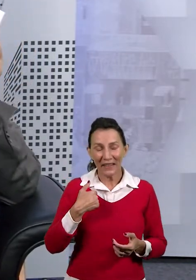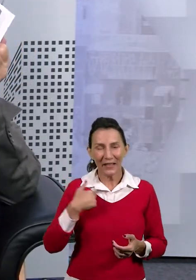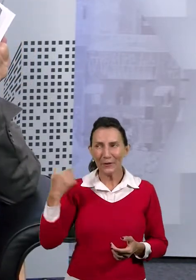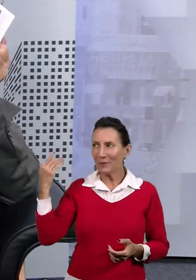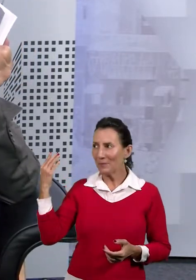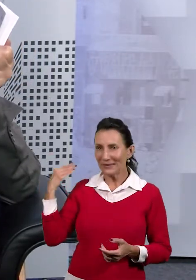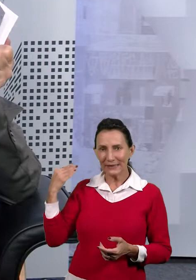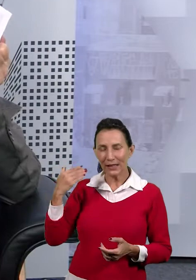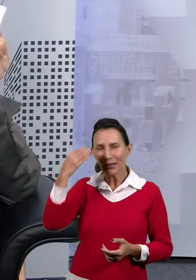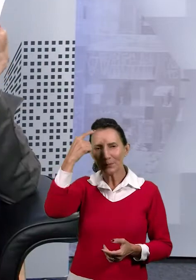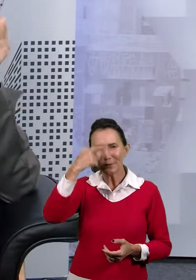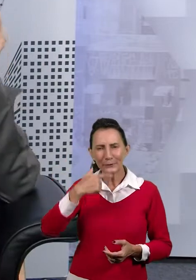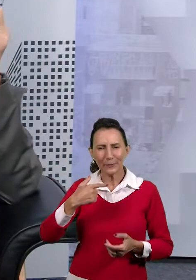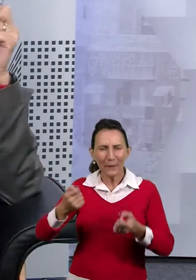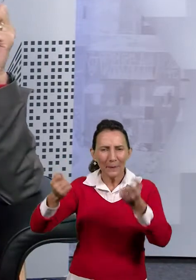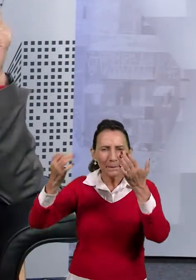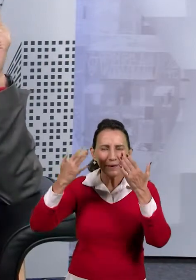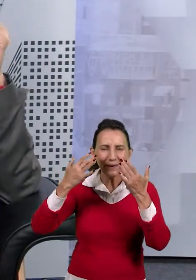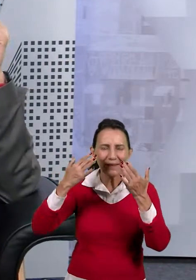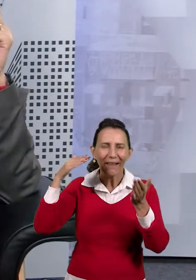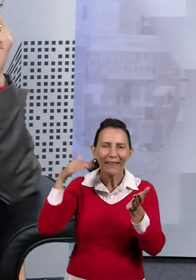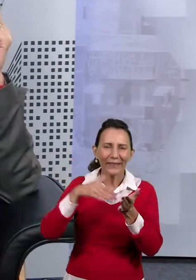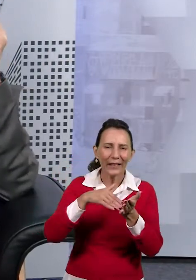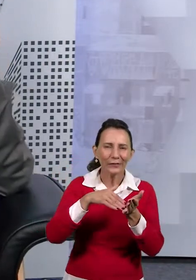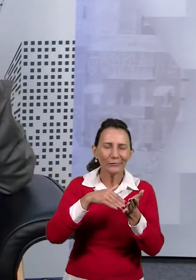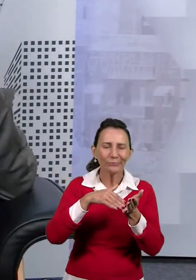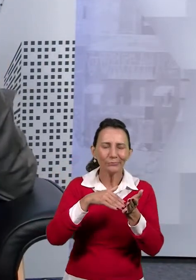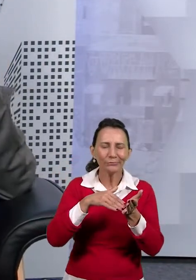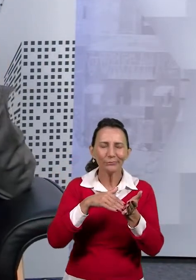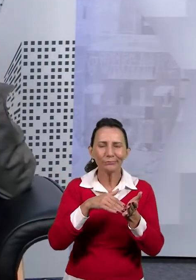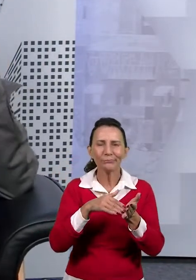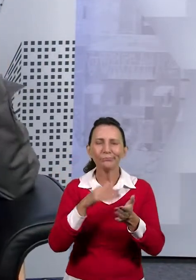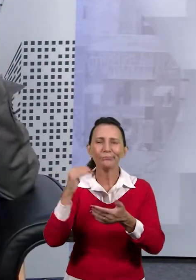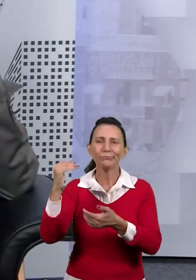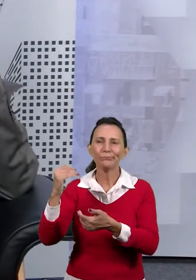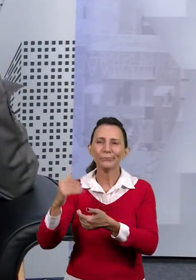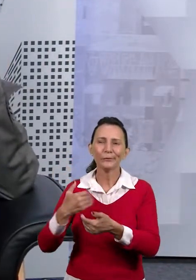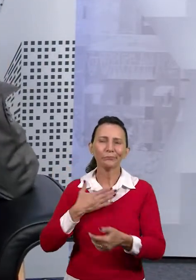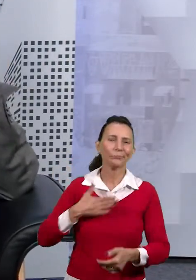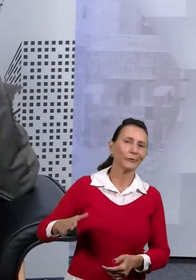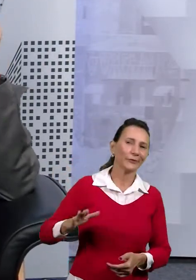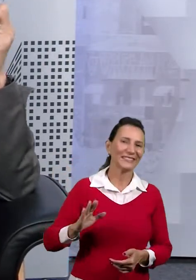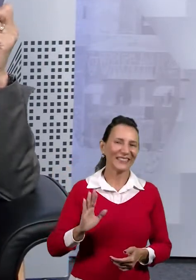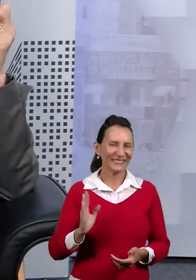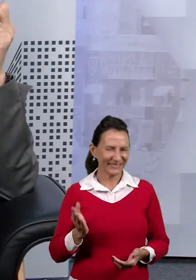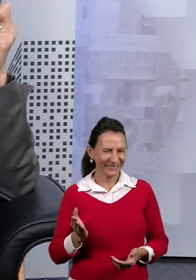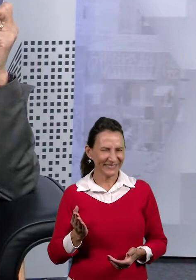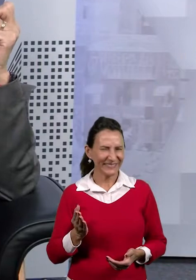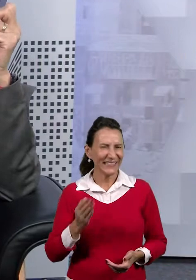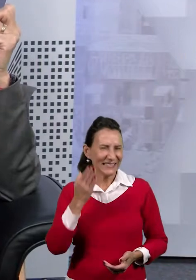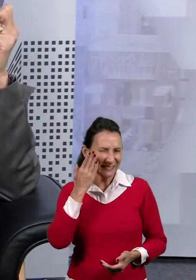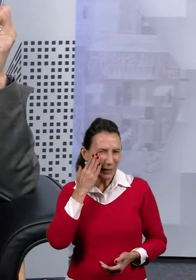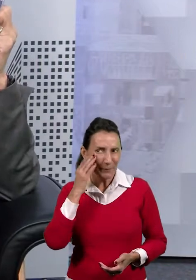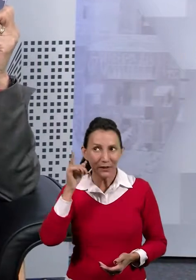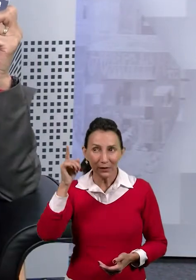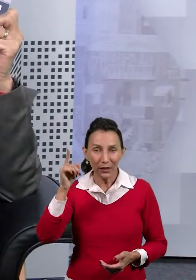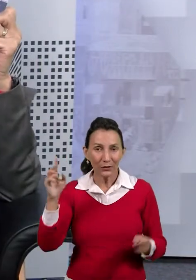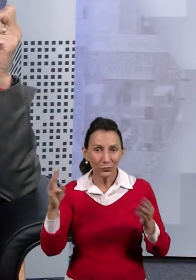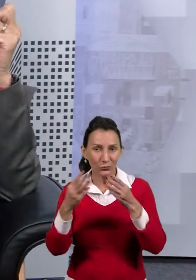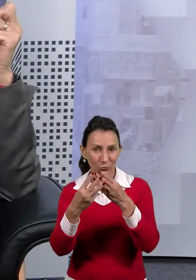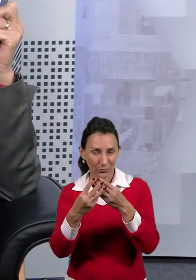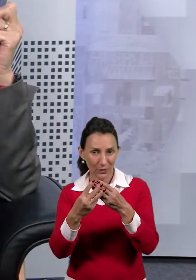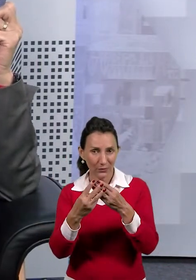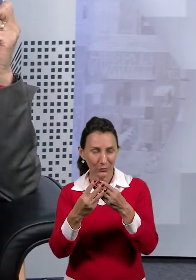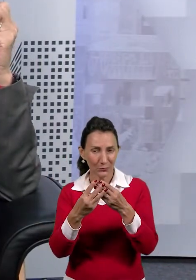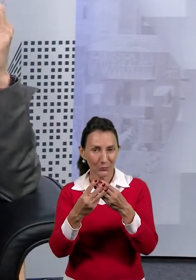bênção, até ser disciplinado. Um dos segredos dos judeus é que eles aceitam a